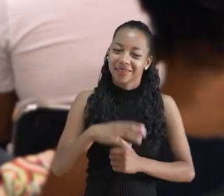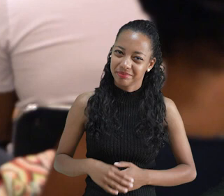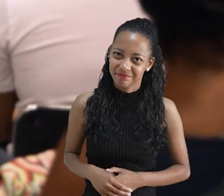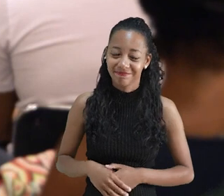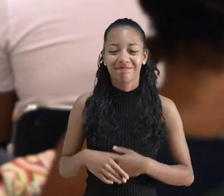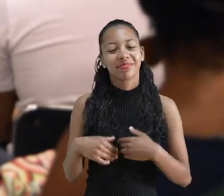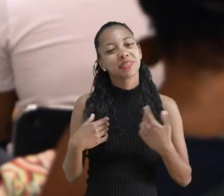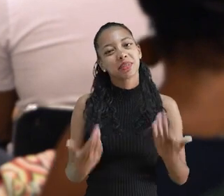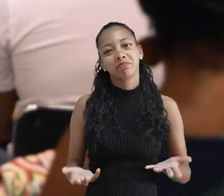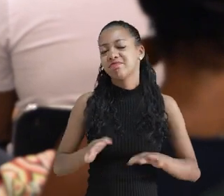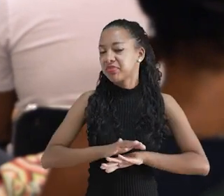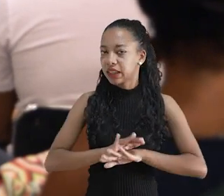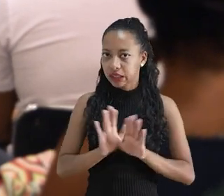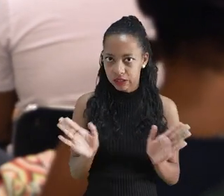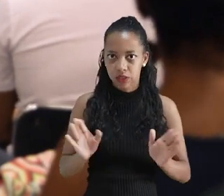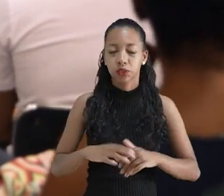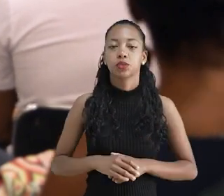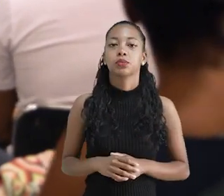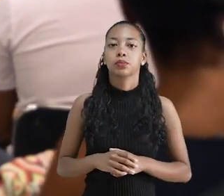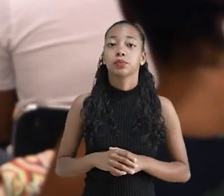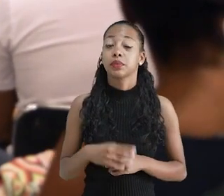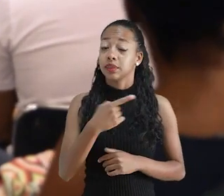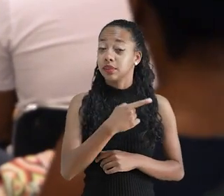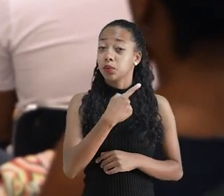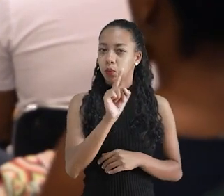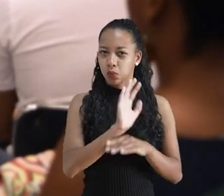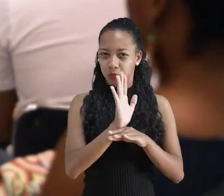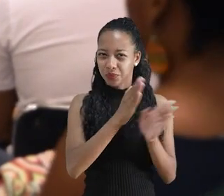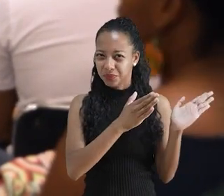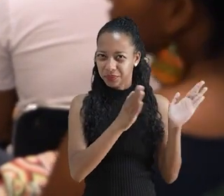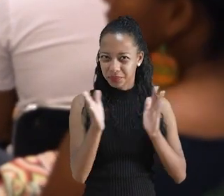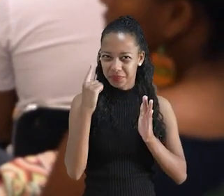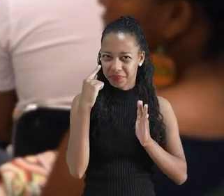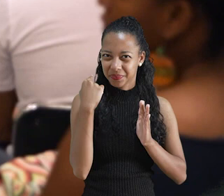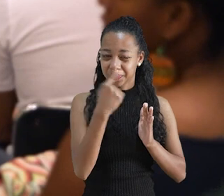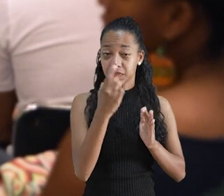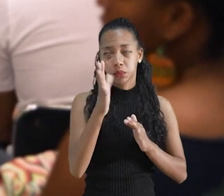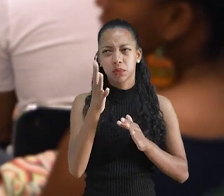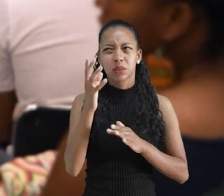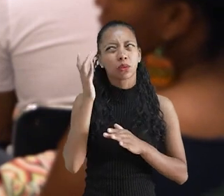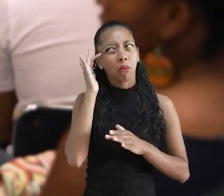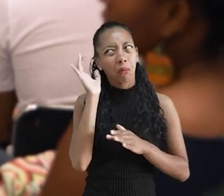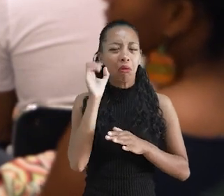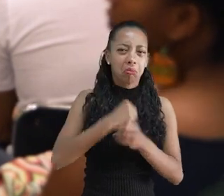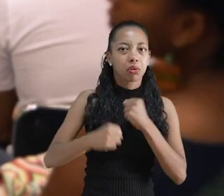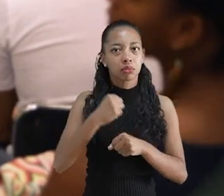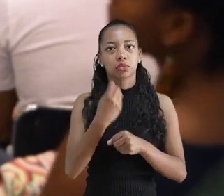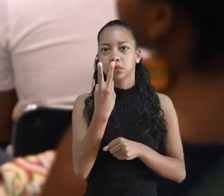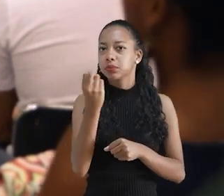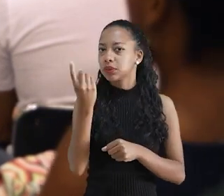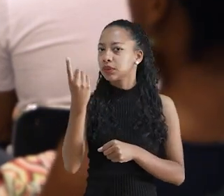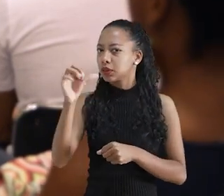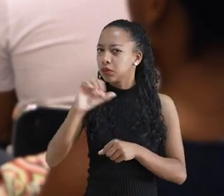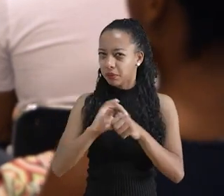né então é isso gente Que ano esse esse último vídeo aqui se eu não me engano é 2019 foi foi